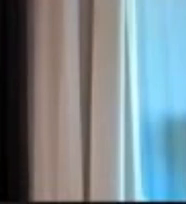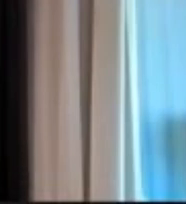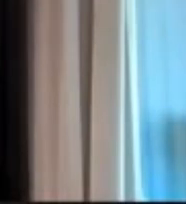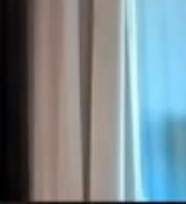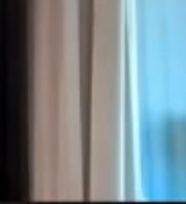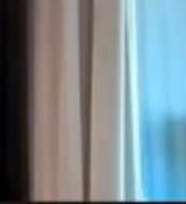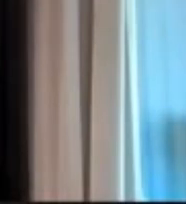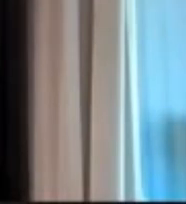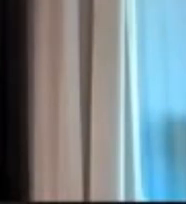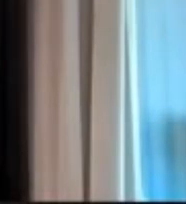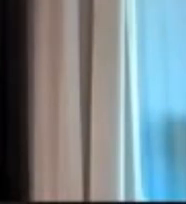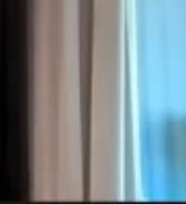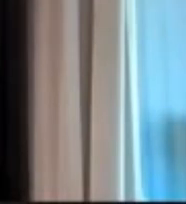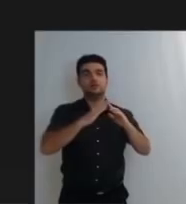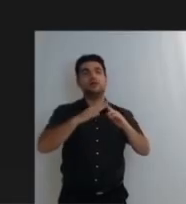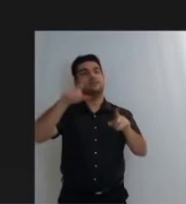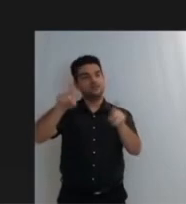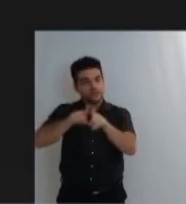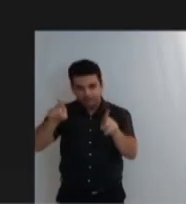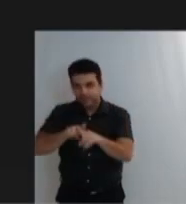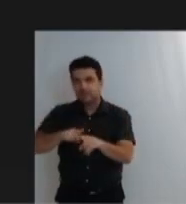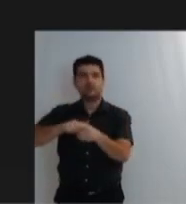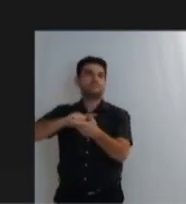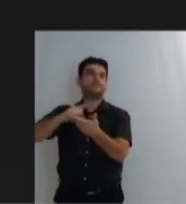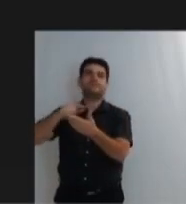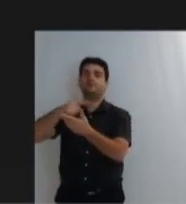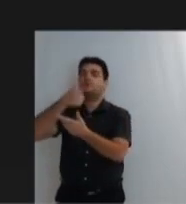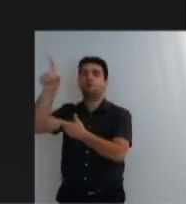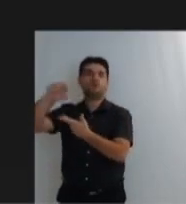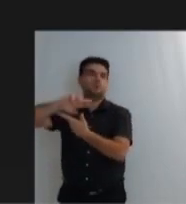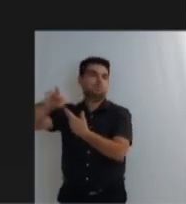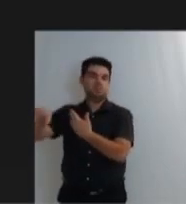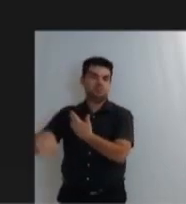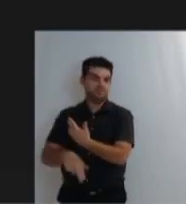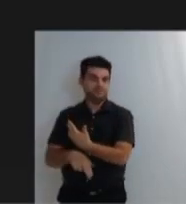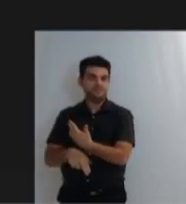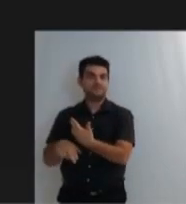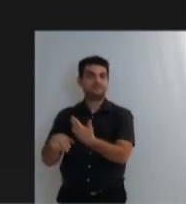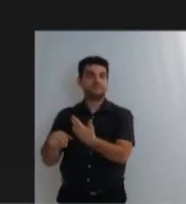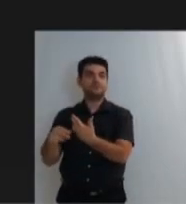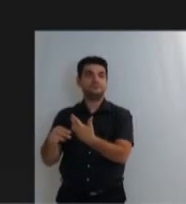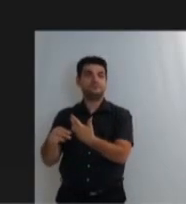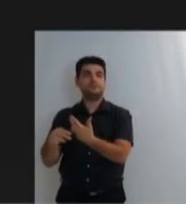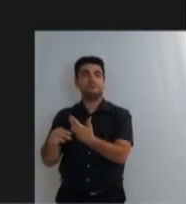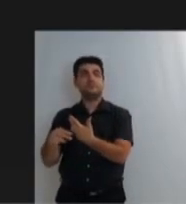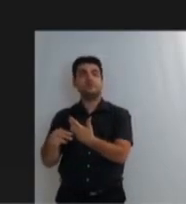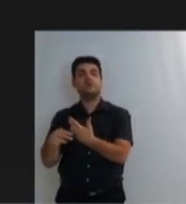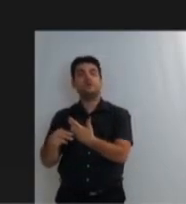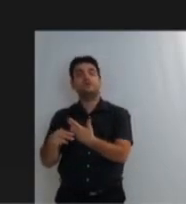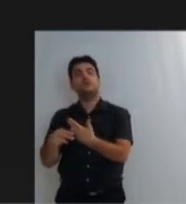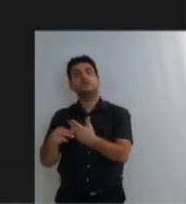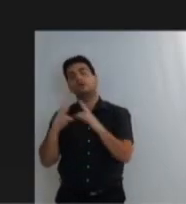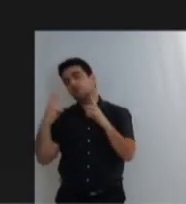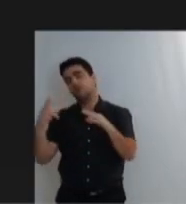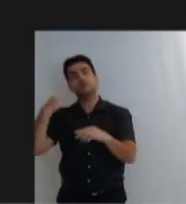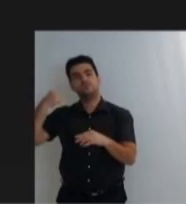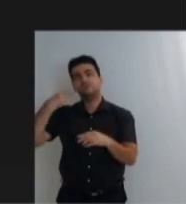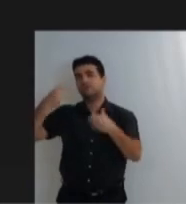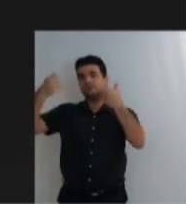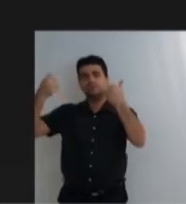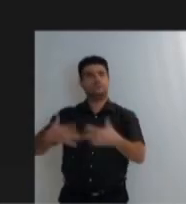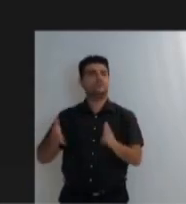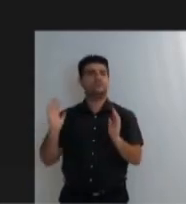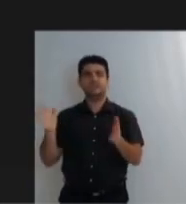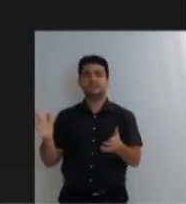de cumprimento da prisão preventiva e não uma medida alternativa à prisão, sendo necessários os requisitos previstos no Código de